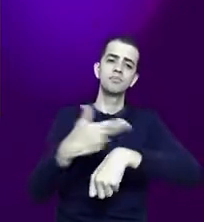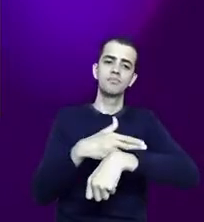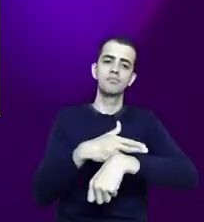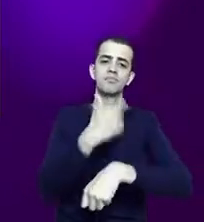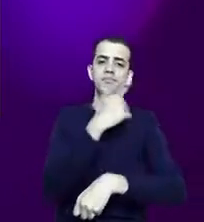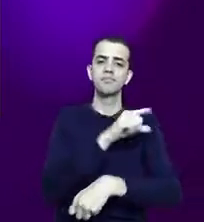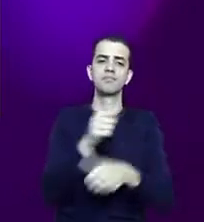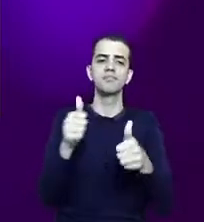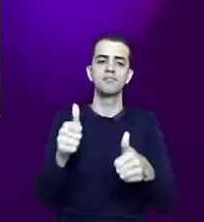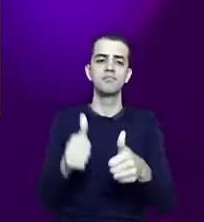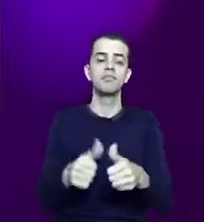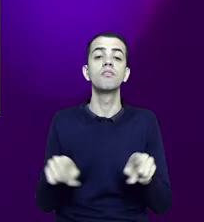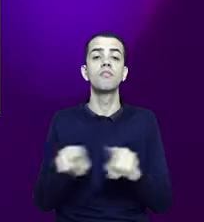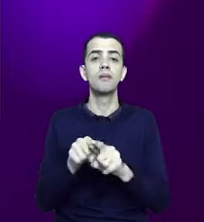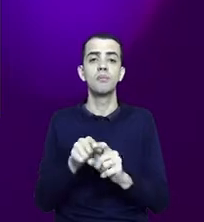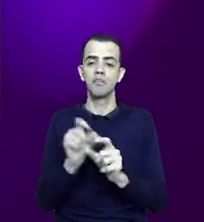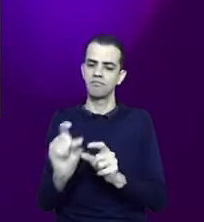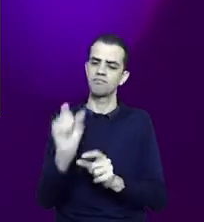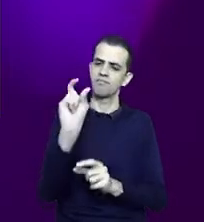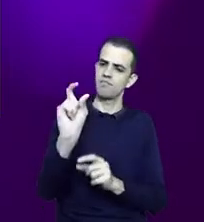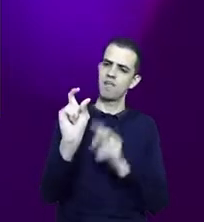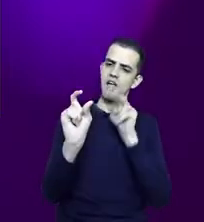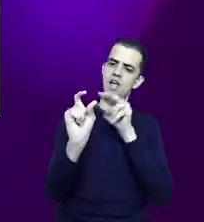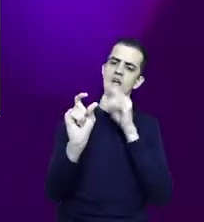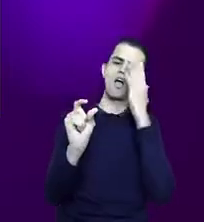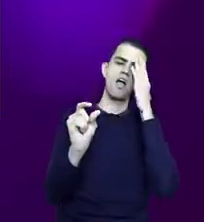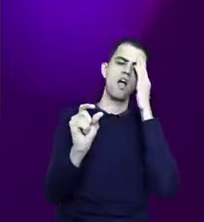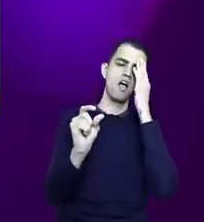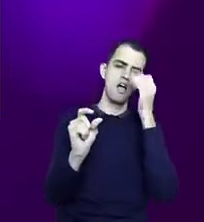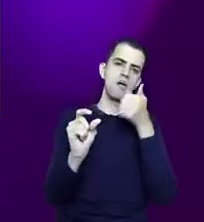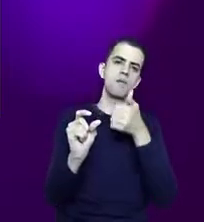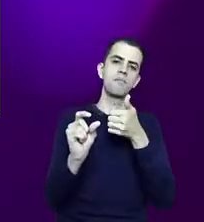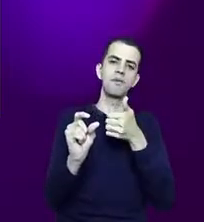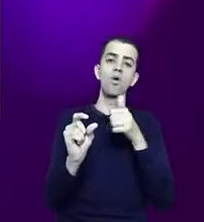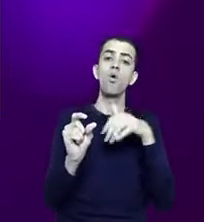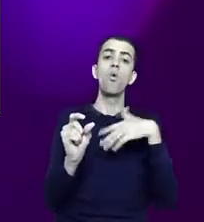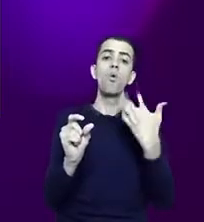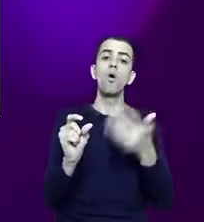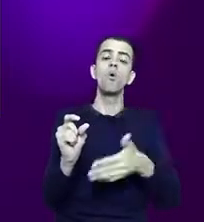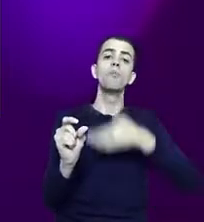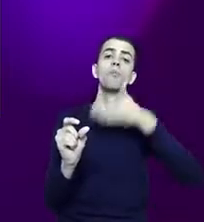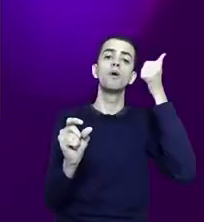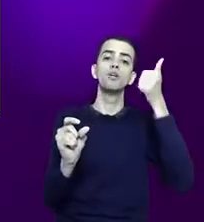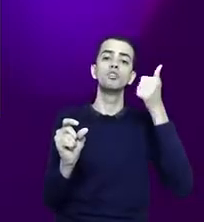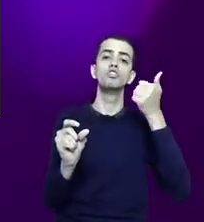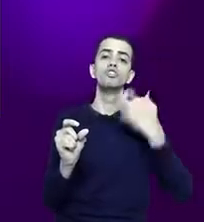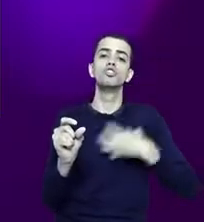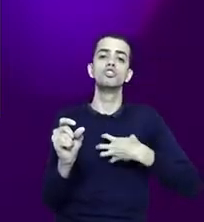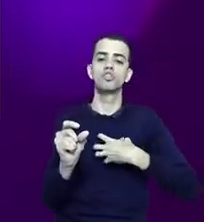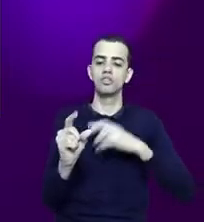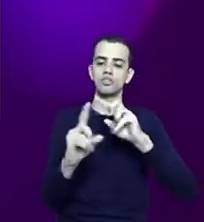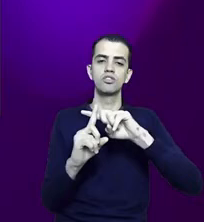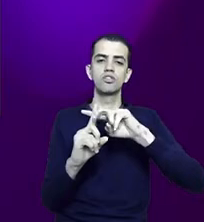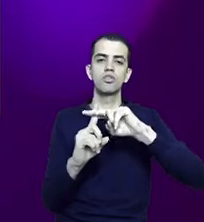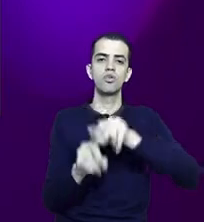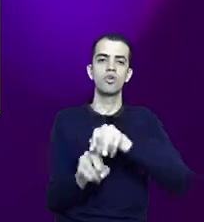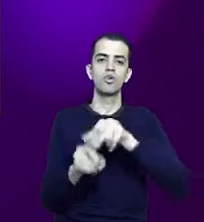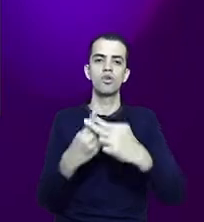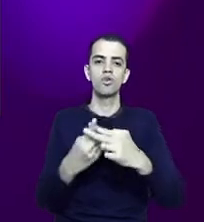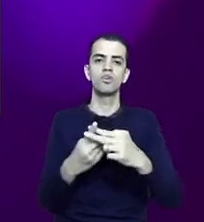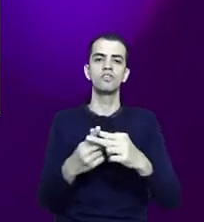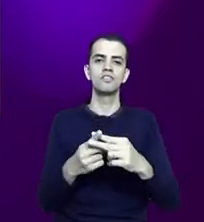nossa compreensão e a nossa observação de qual a melhor forma de correção. Isso também ajuda muito o treinamento dos